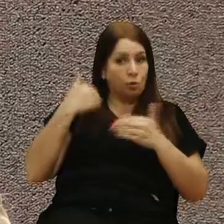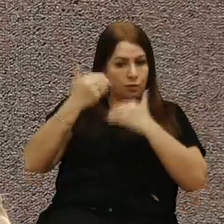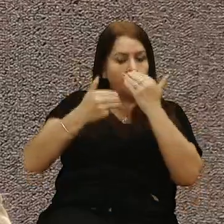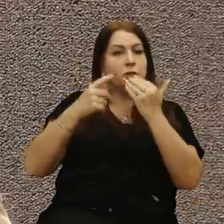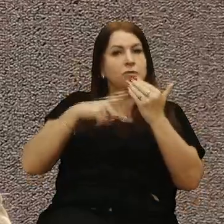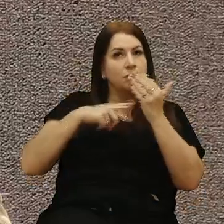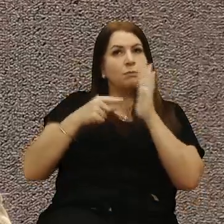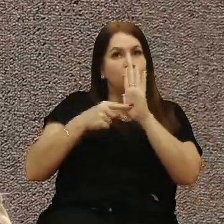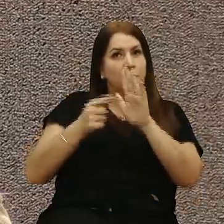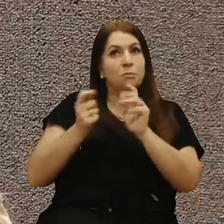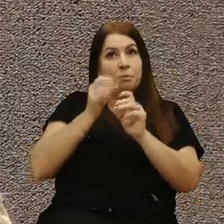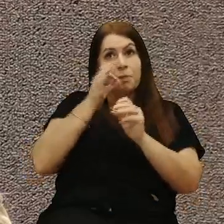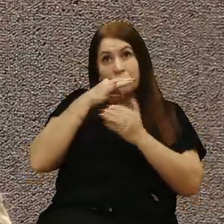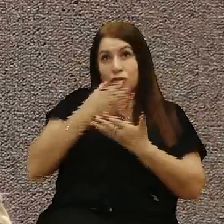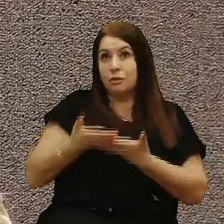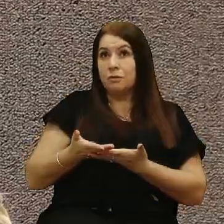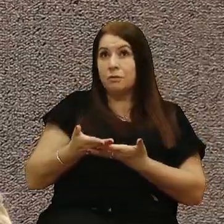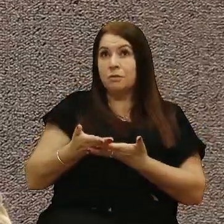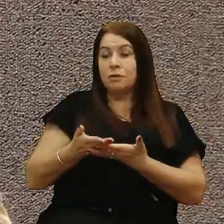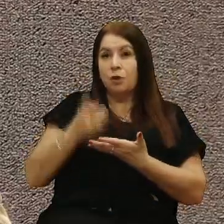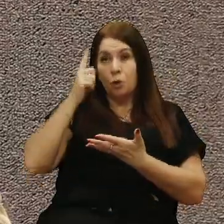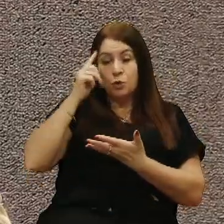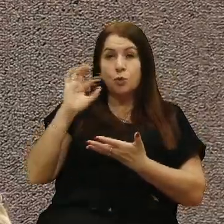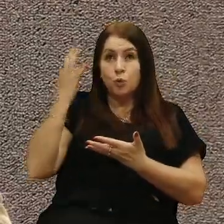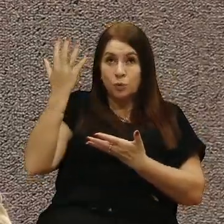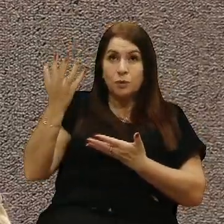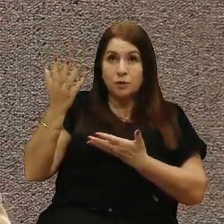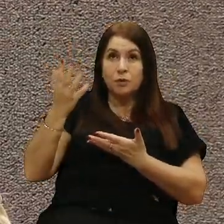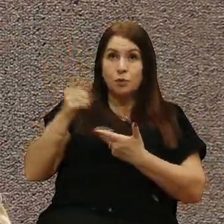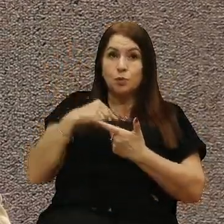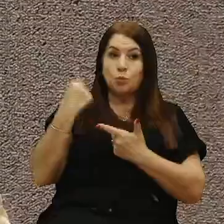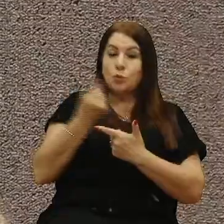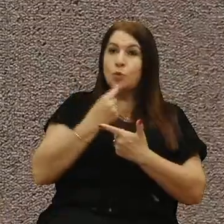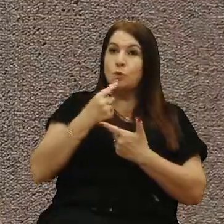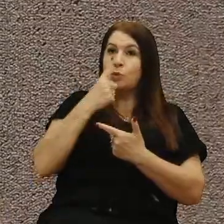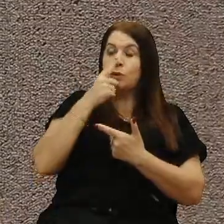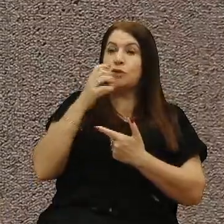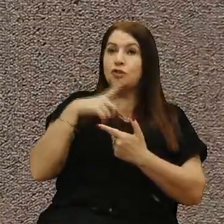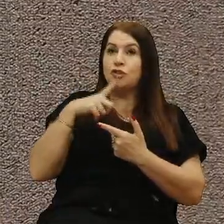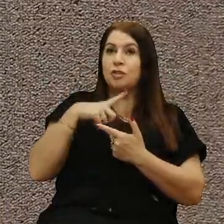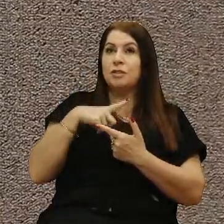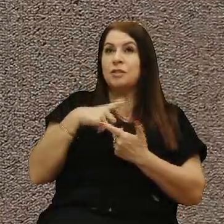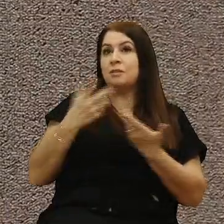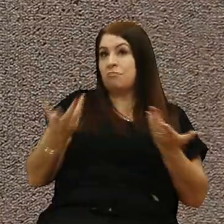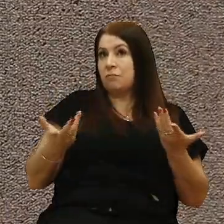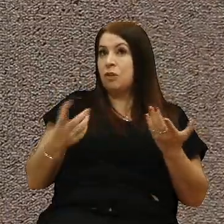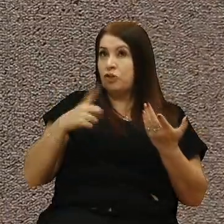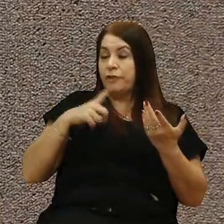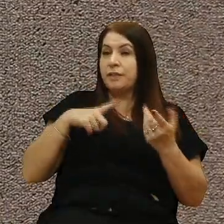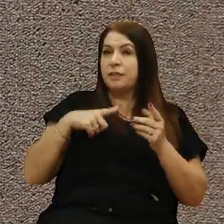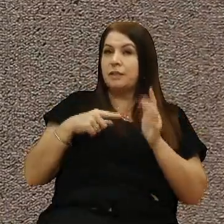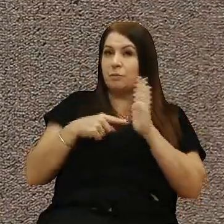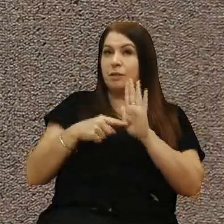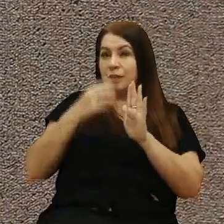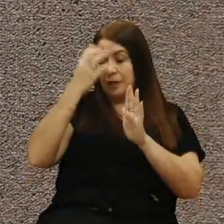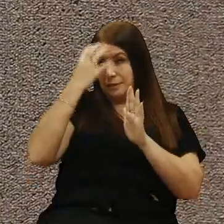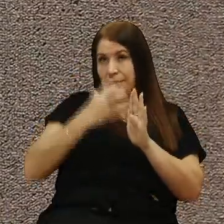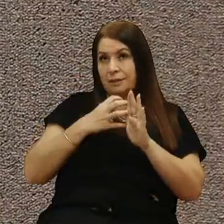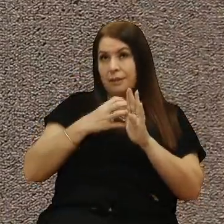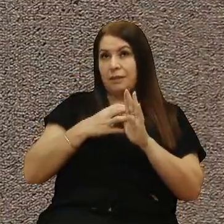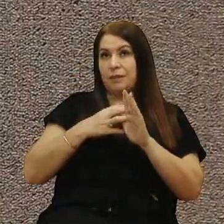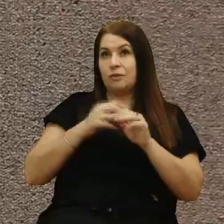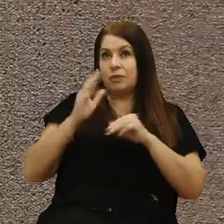isso traria para Caxias do Sul, olha a solução que o nosso lixo teria se isso tivesse sido levado a sério e tivesse